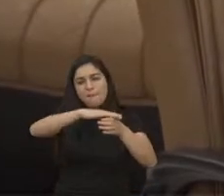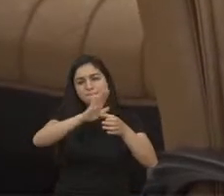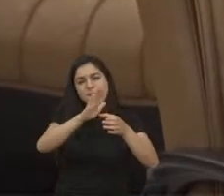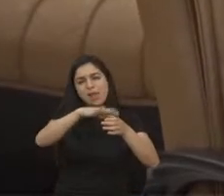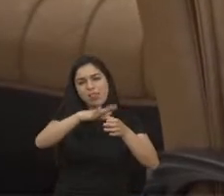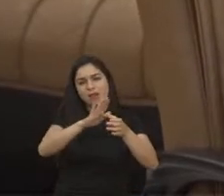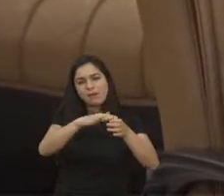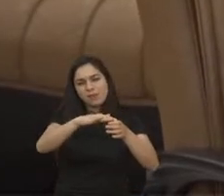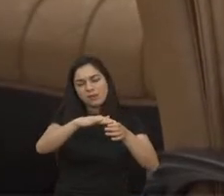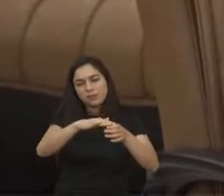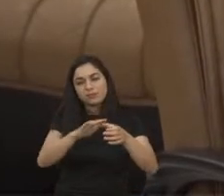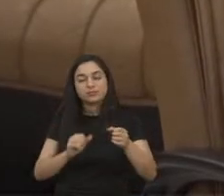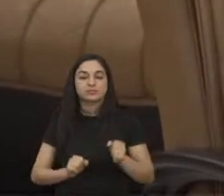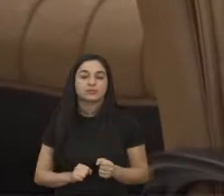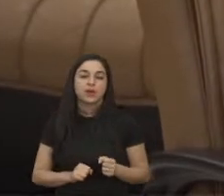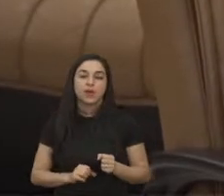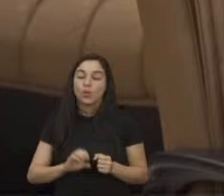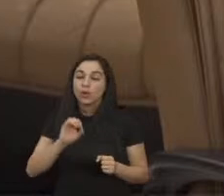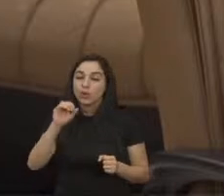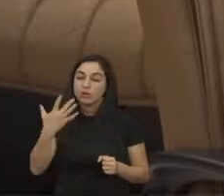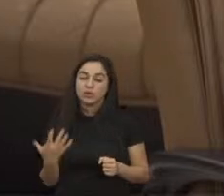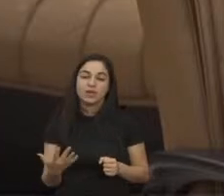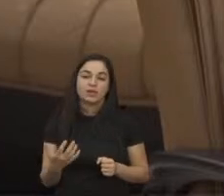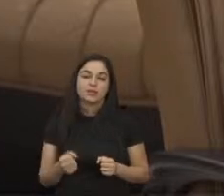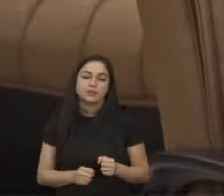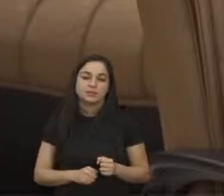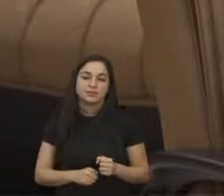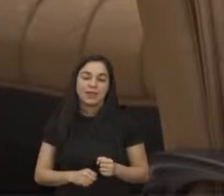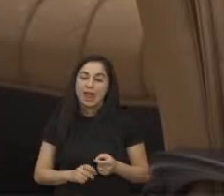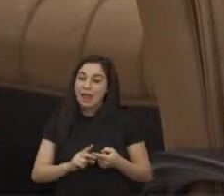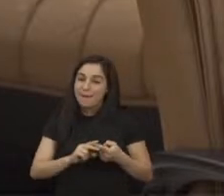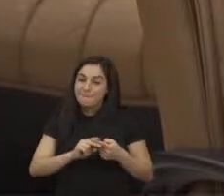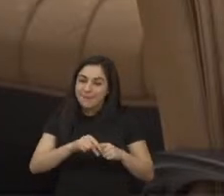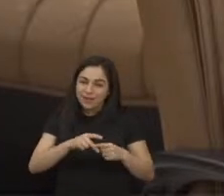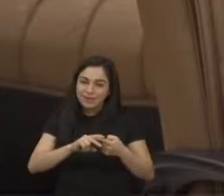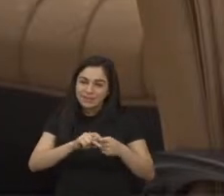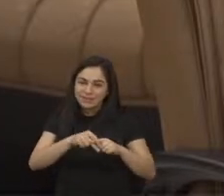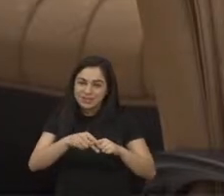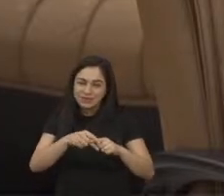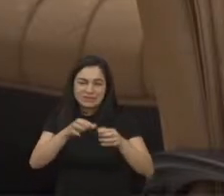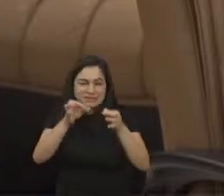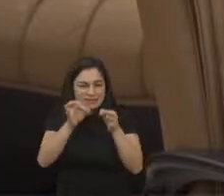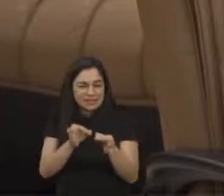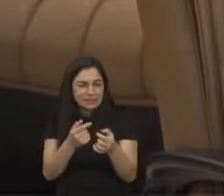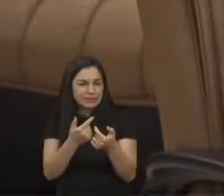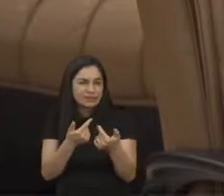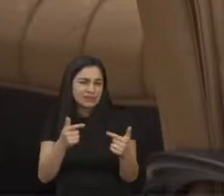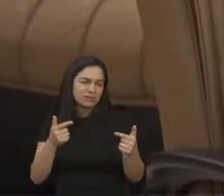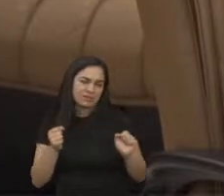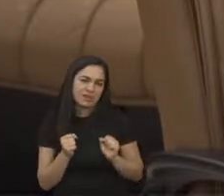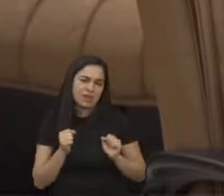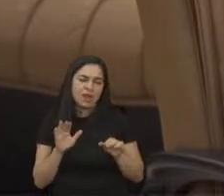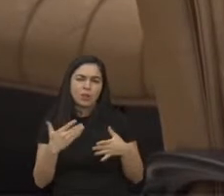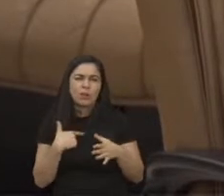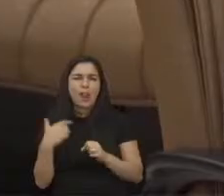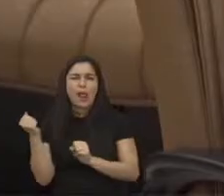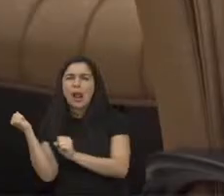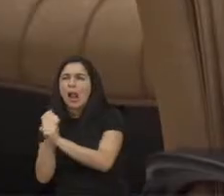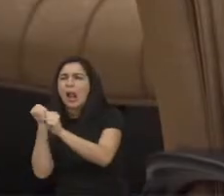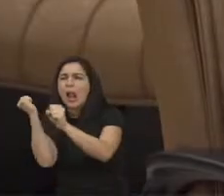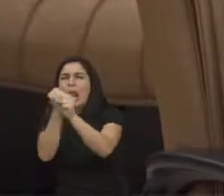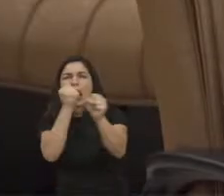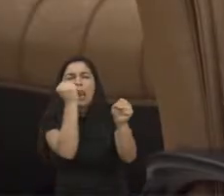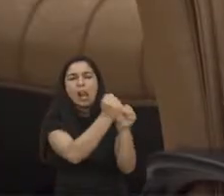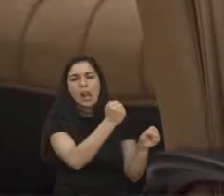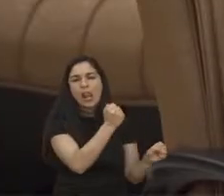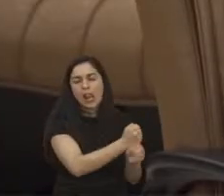dele. O que acontece com uma rede de esgoto que não tem manutenção adequada quando a gente constrói milhares de